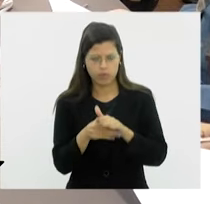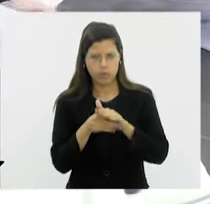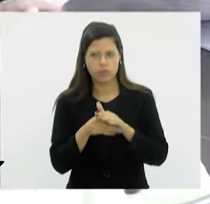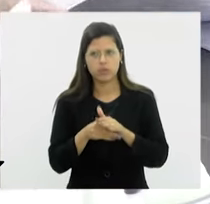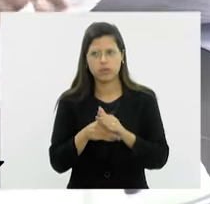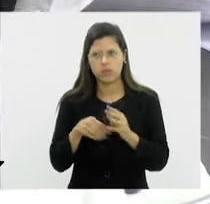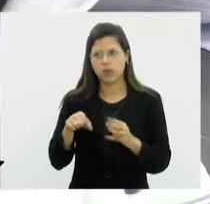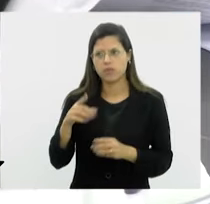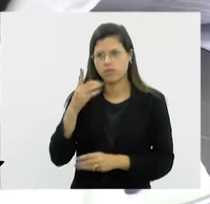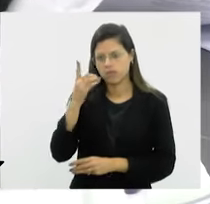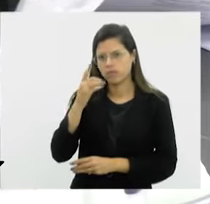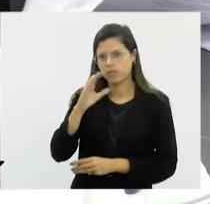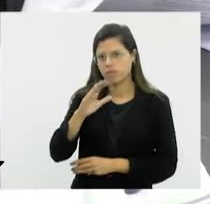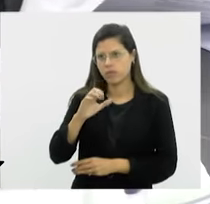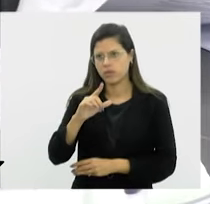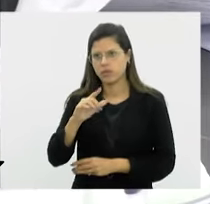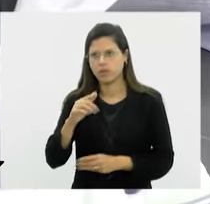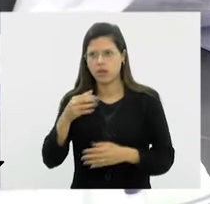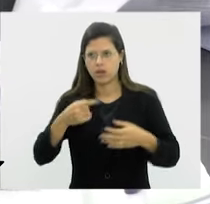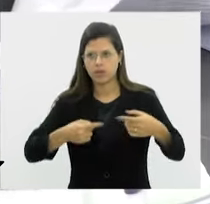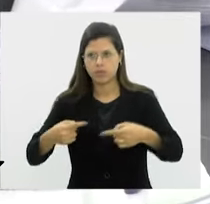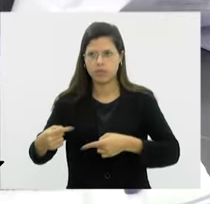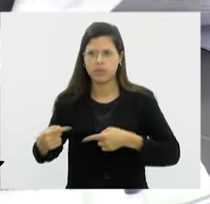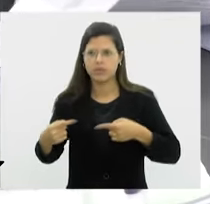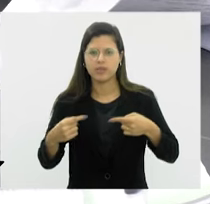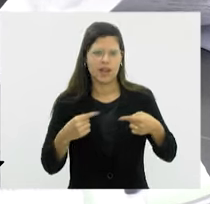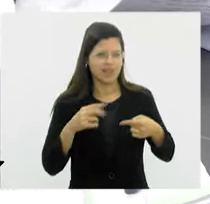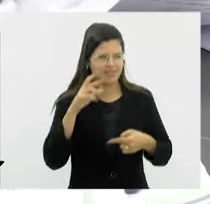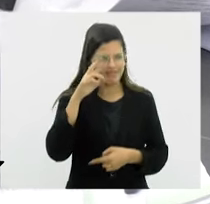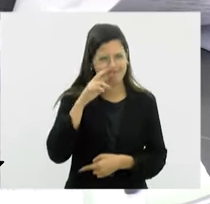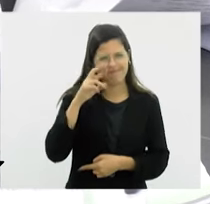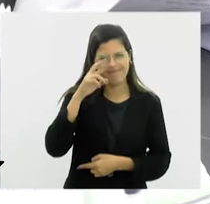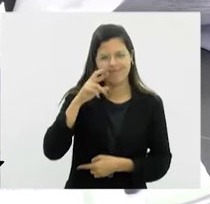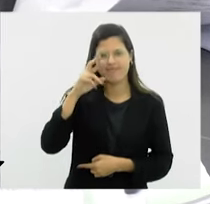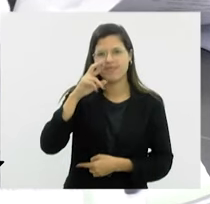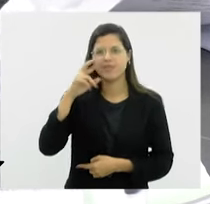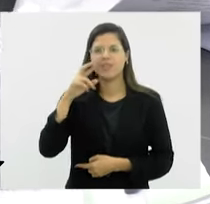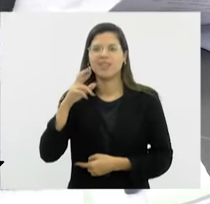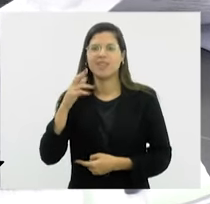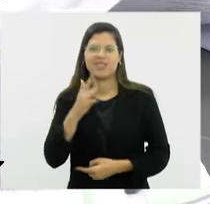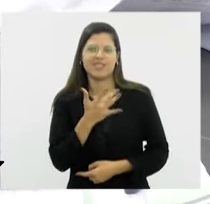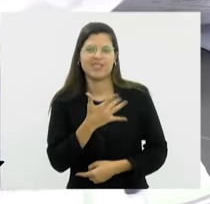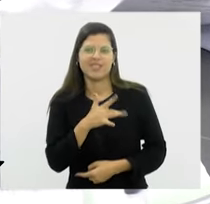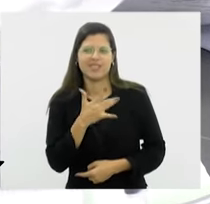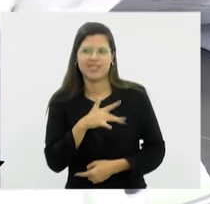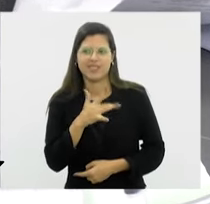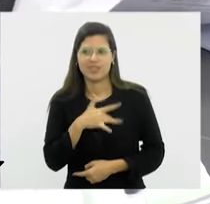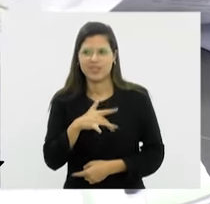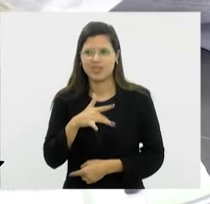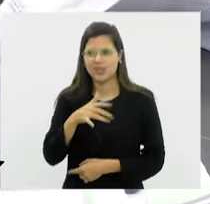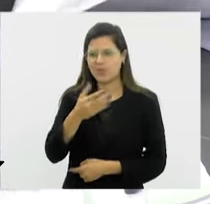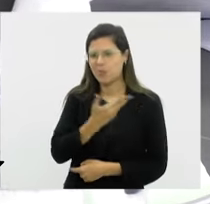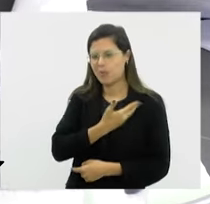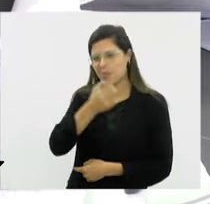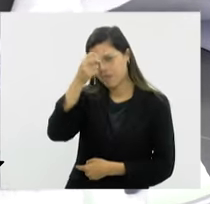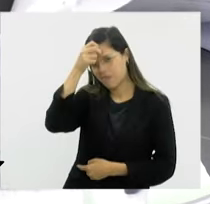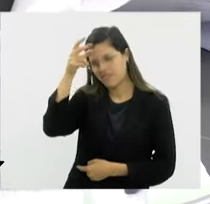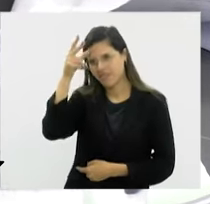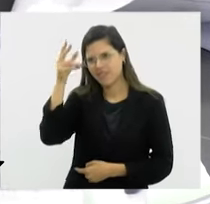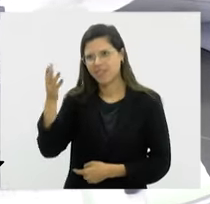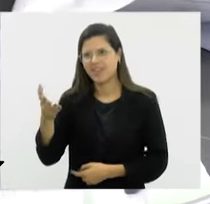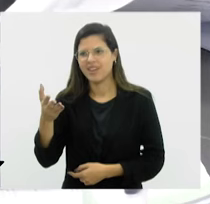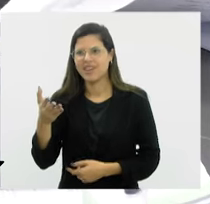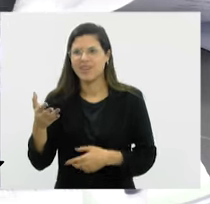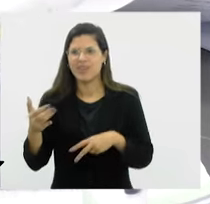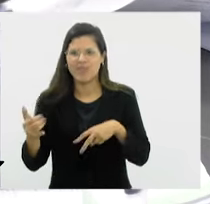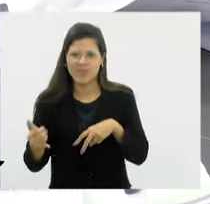deputada Célia no seu olhar de lince. Coitado do meu amigo prefeito Fernando Jordão, mais uma vez dizendo, vítima